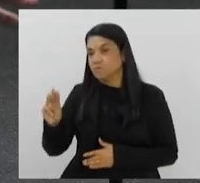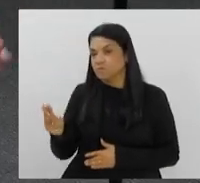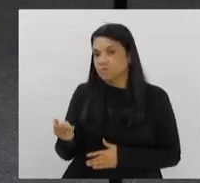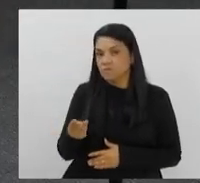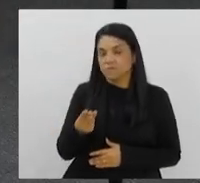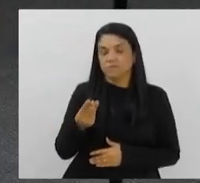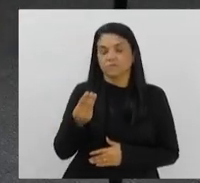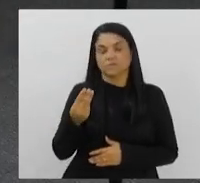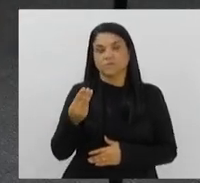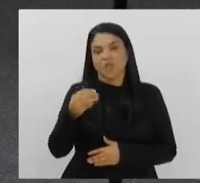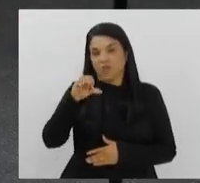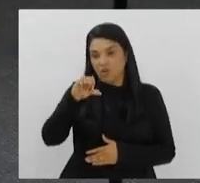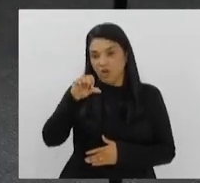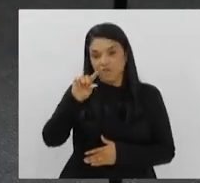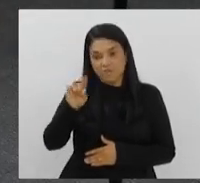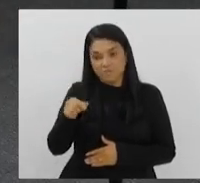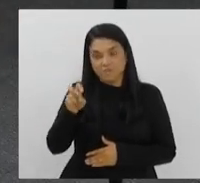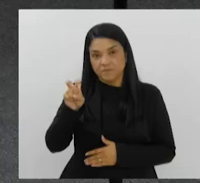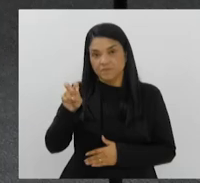R$9,5 milhões.